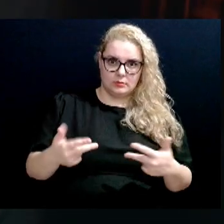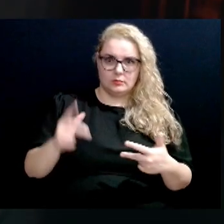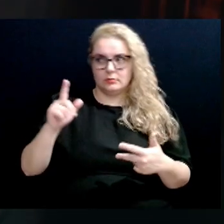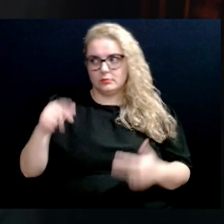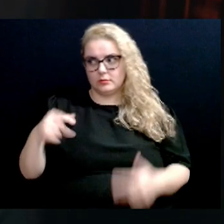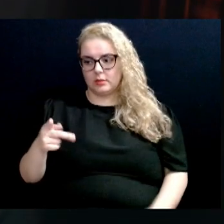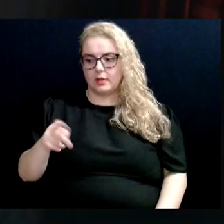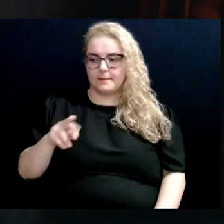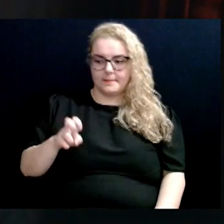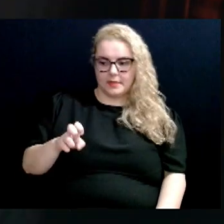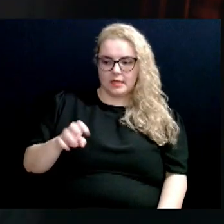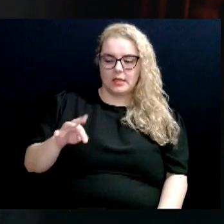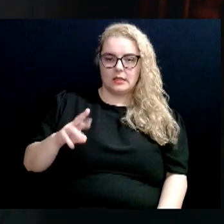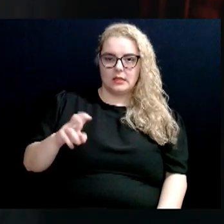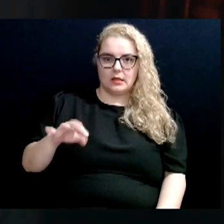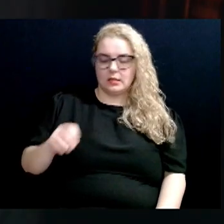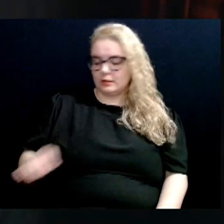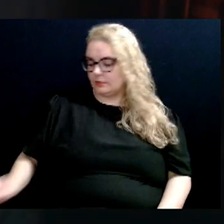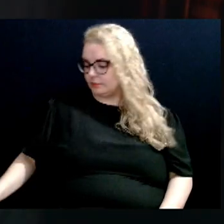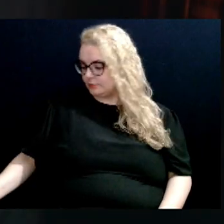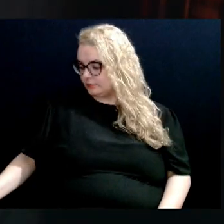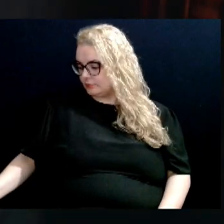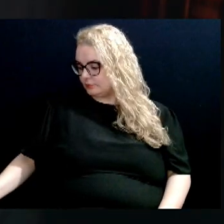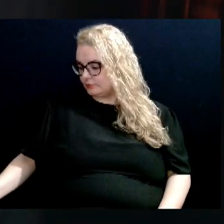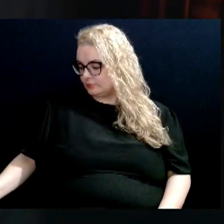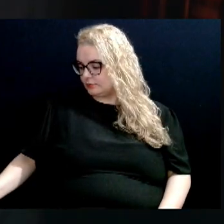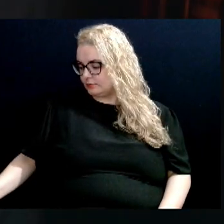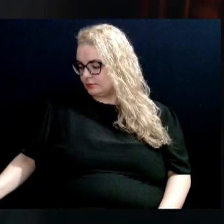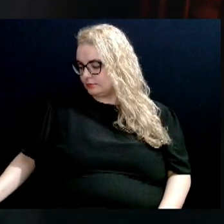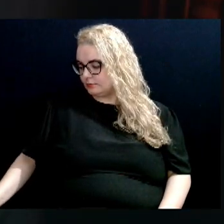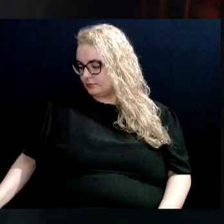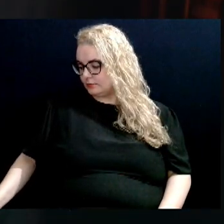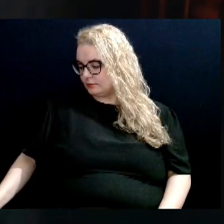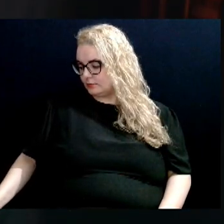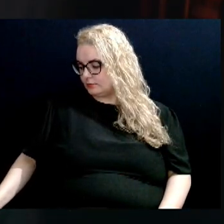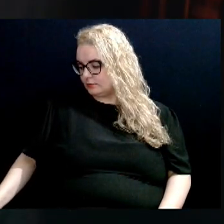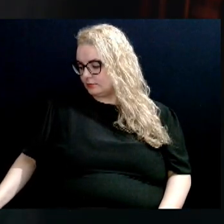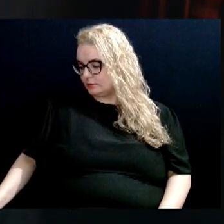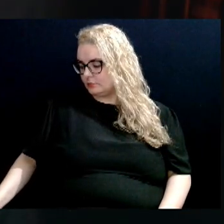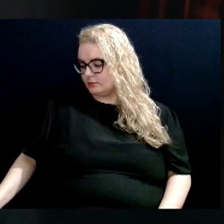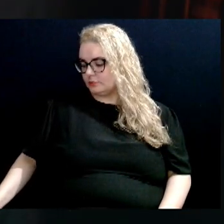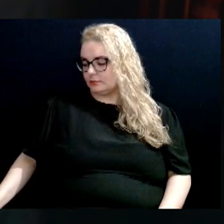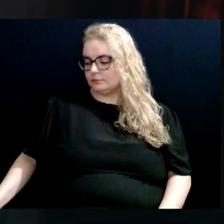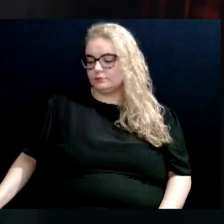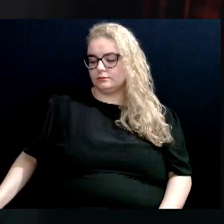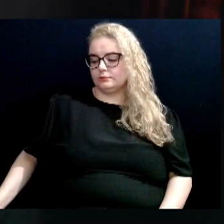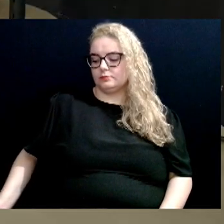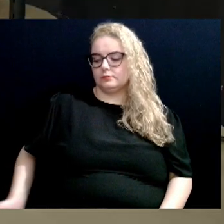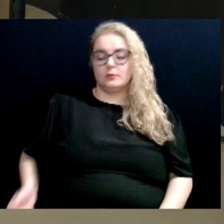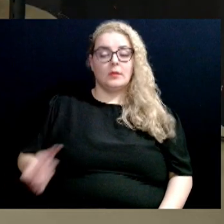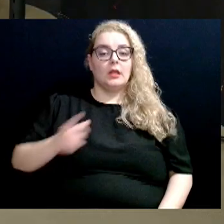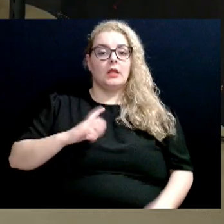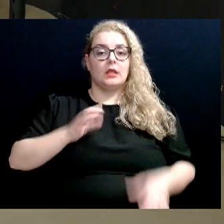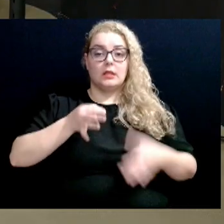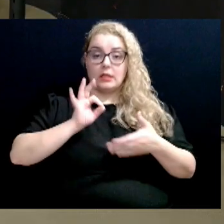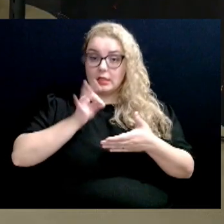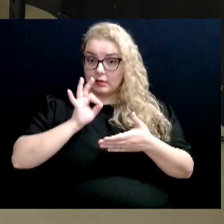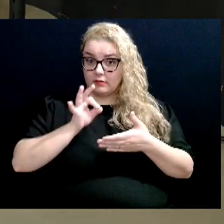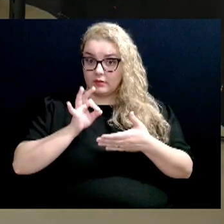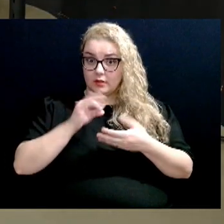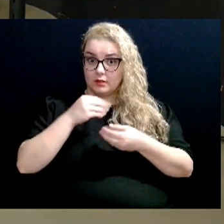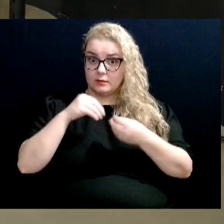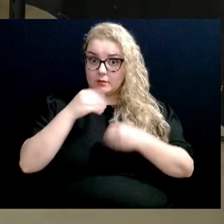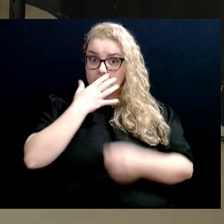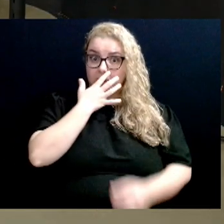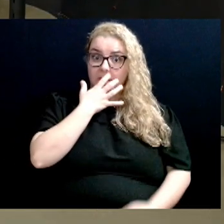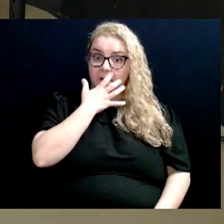e aí alguns que têm muita cafeína, e aí pessoas que tomam doses altíssimas